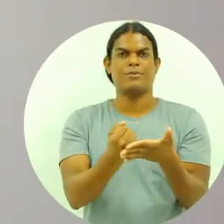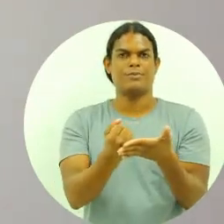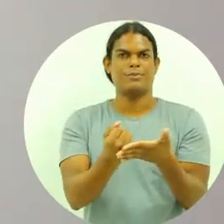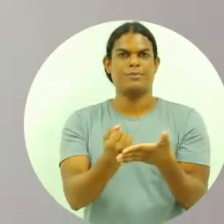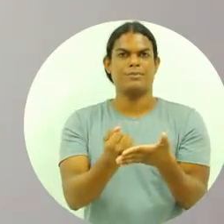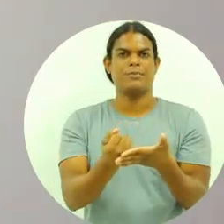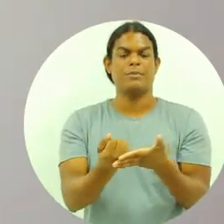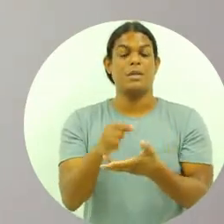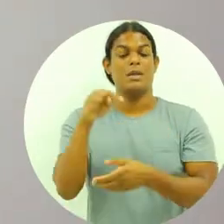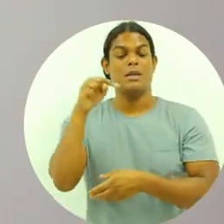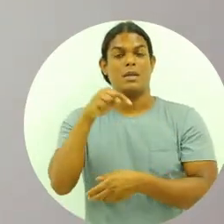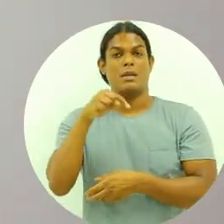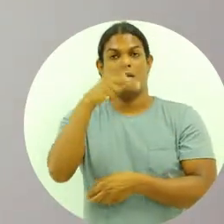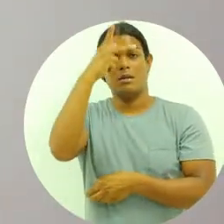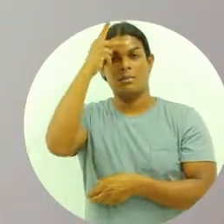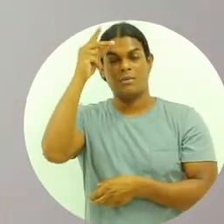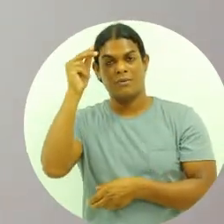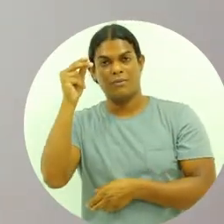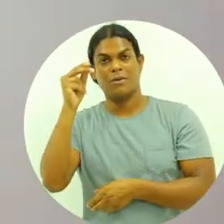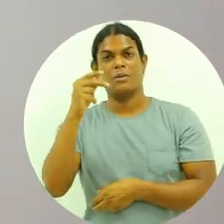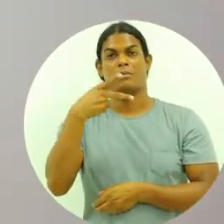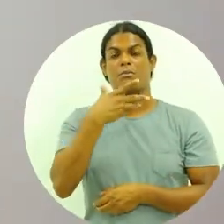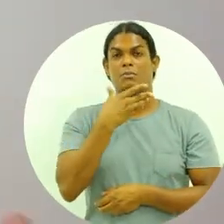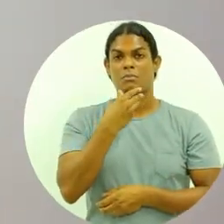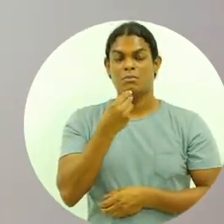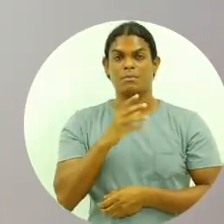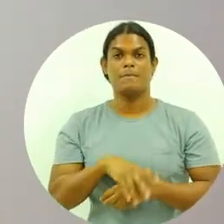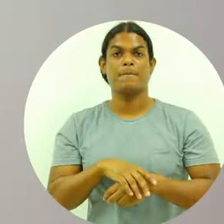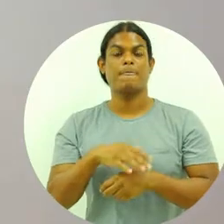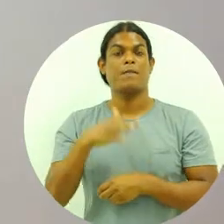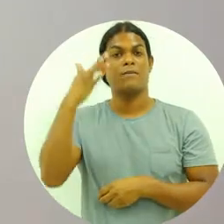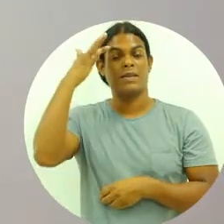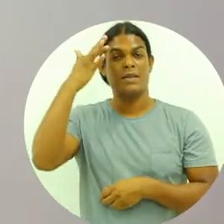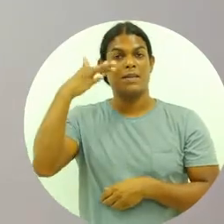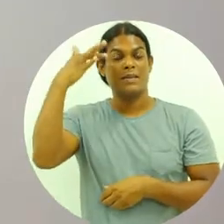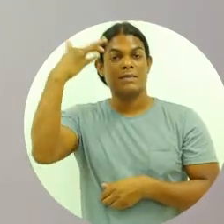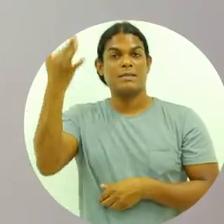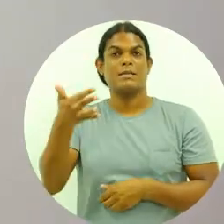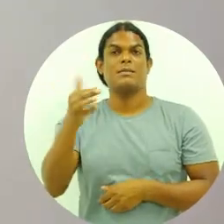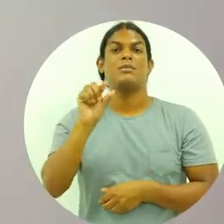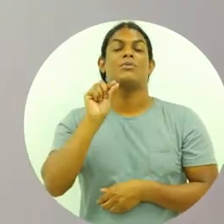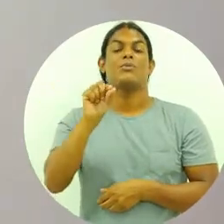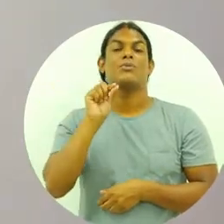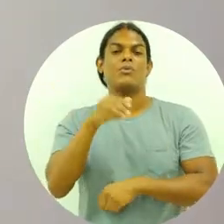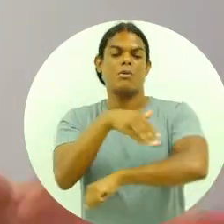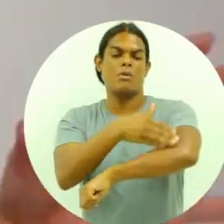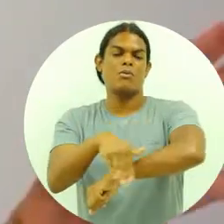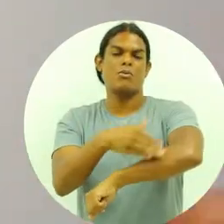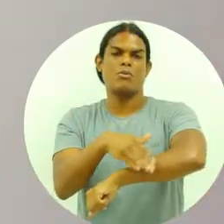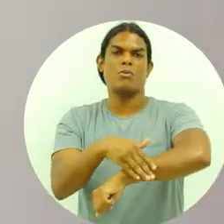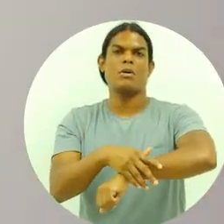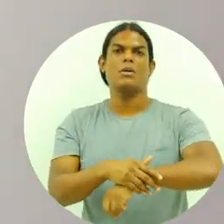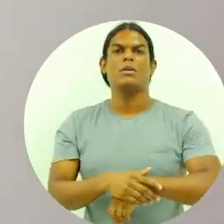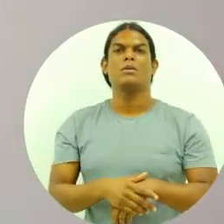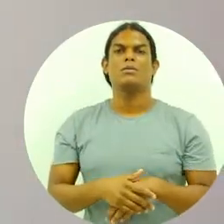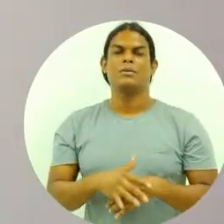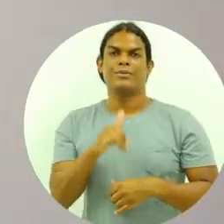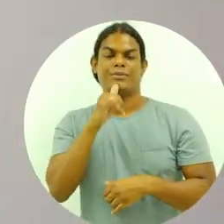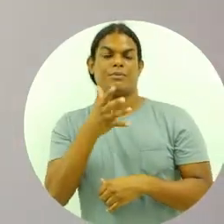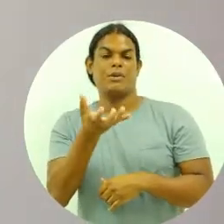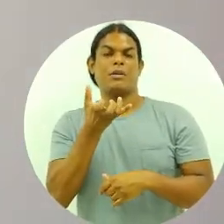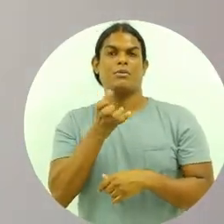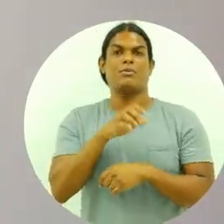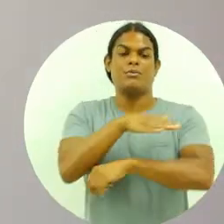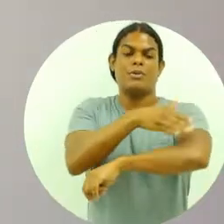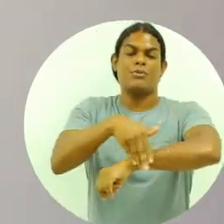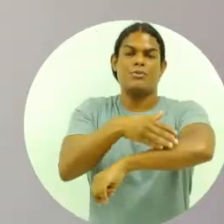rua YX. Não, ele que decide por conta do poder discricionário que ele detém. Então, ele vai decidir que a rua X, Y e Z